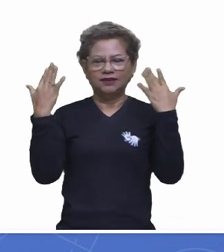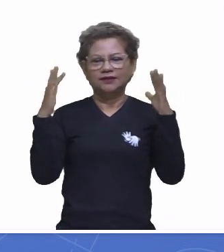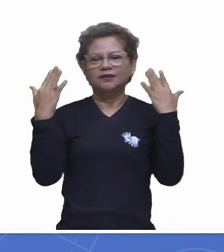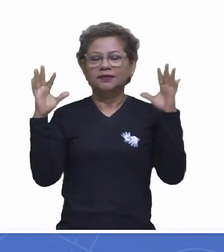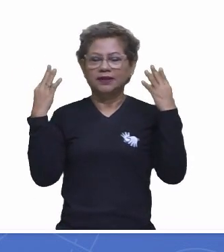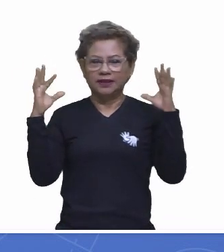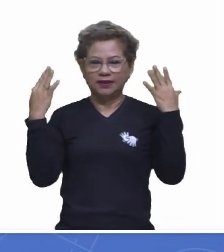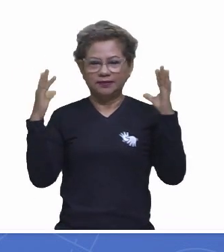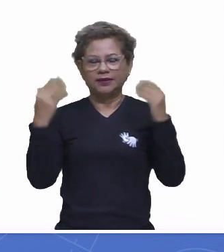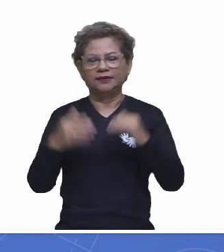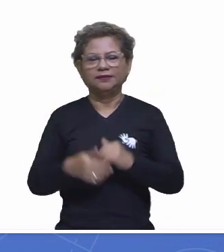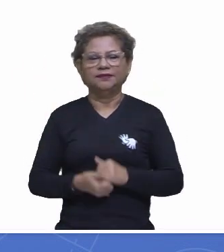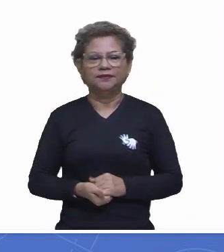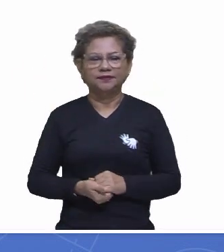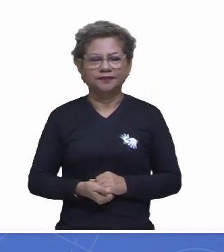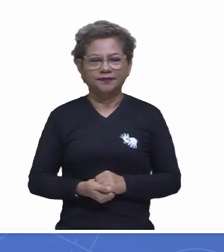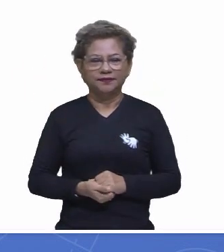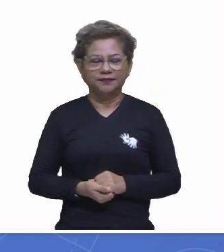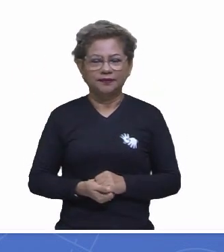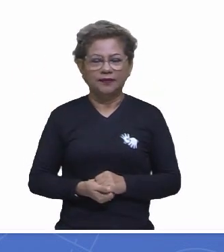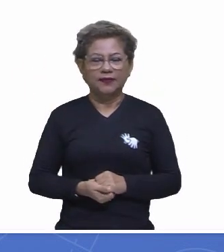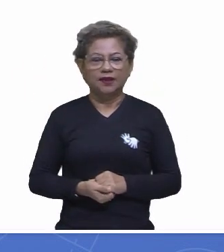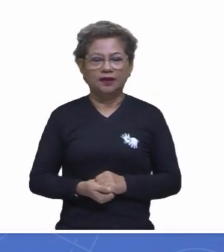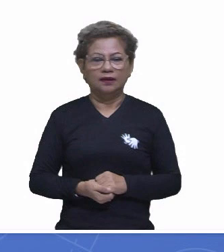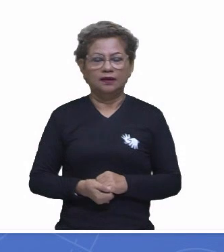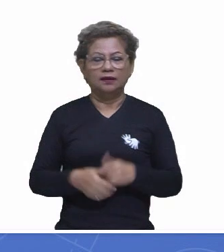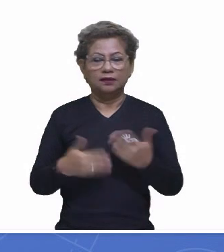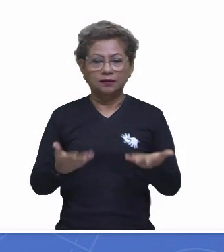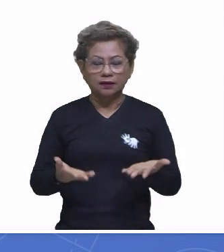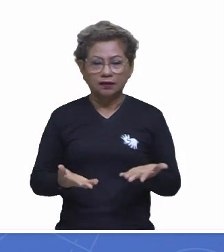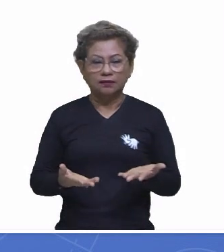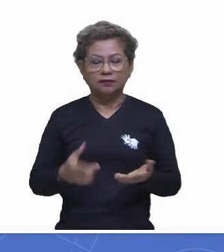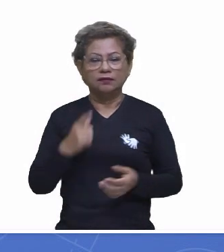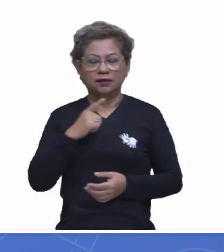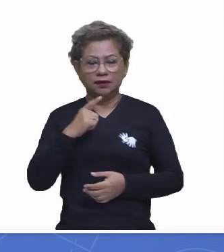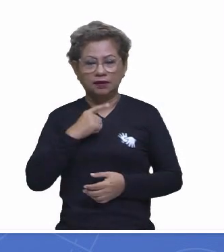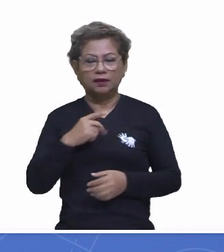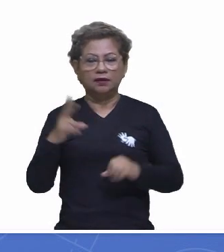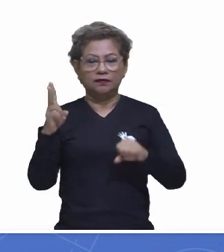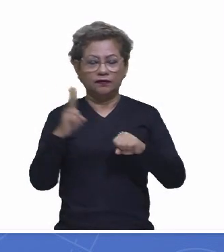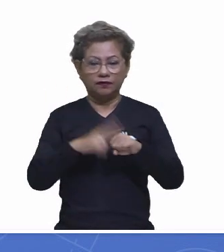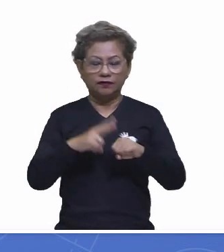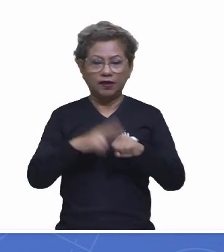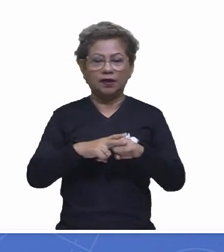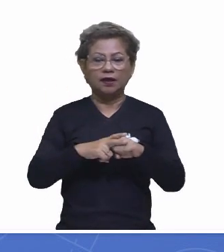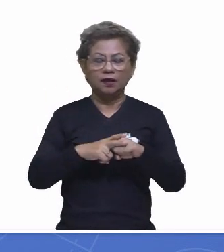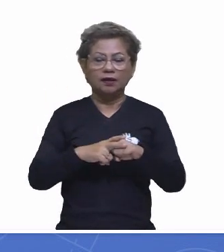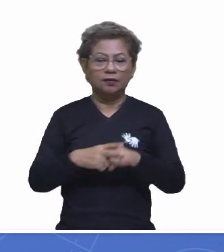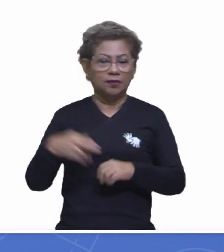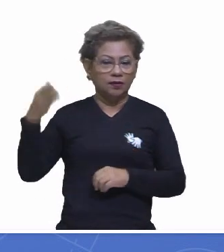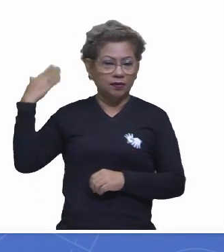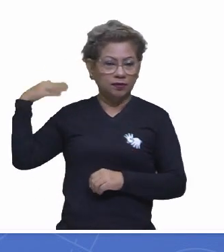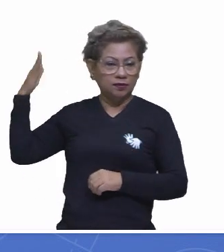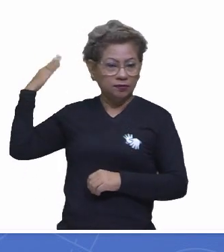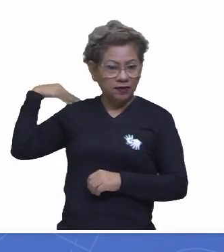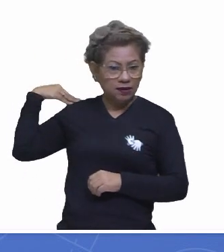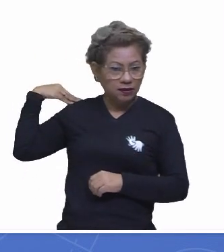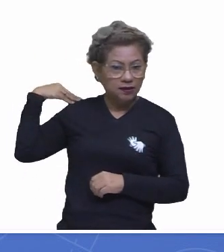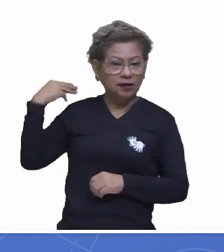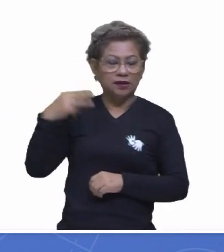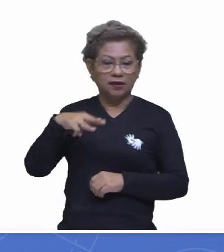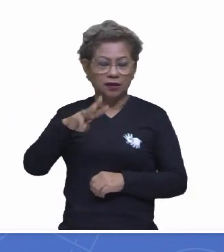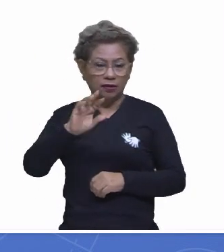dessa questão é o seguinte: past continuous é caracterizado pela presença do verbo to be conjugado no passado, was and